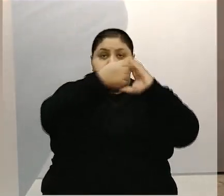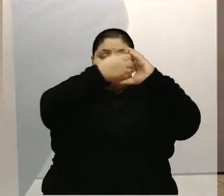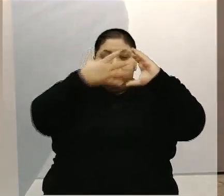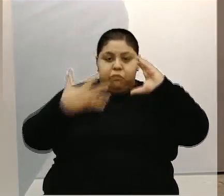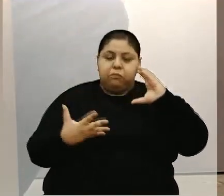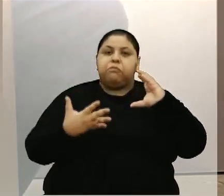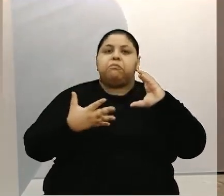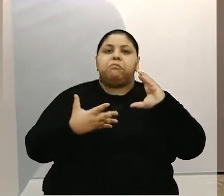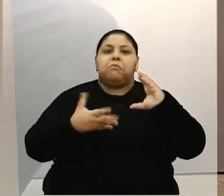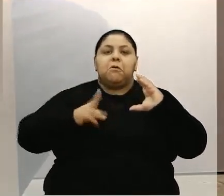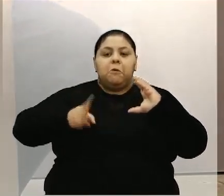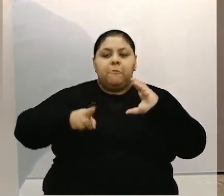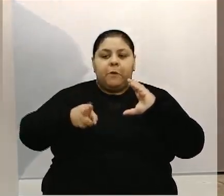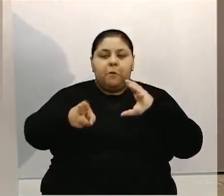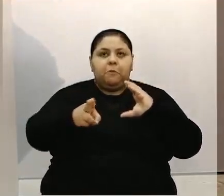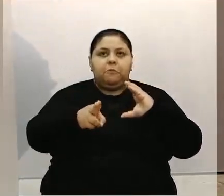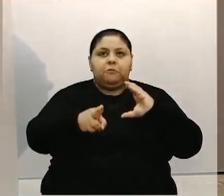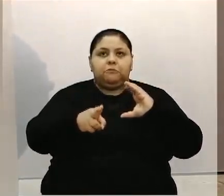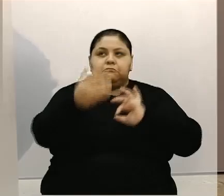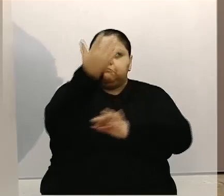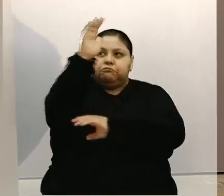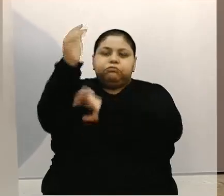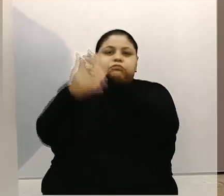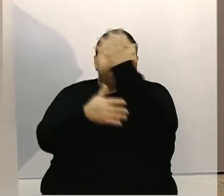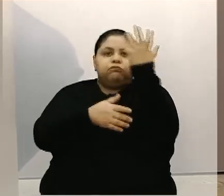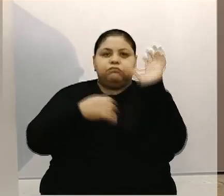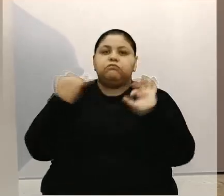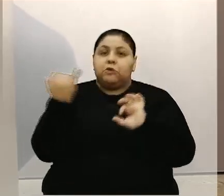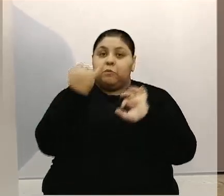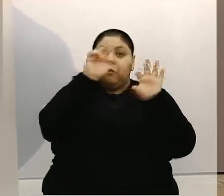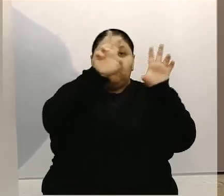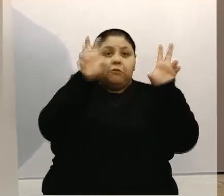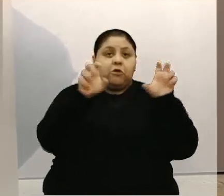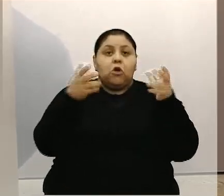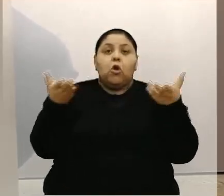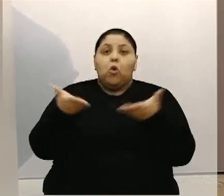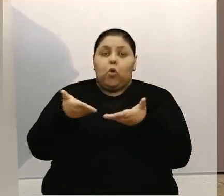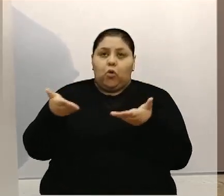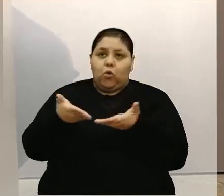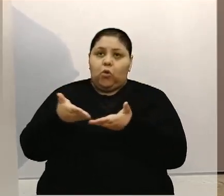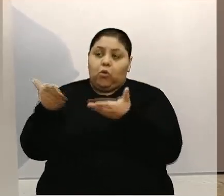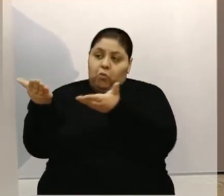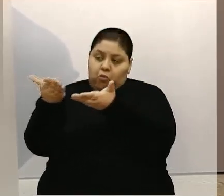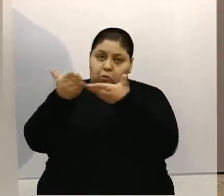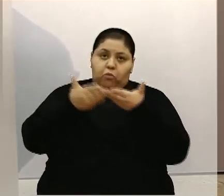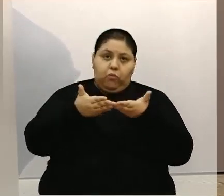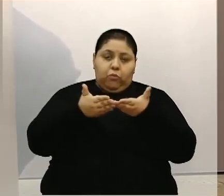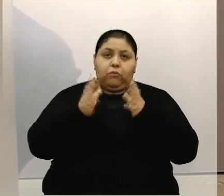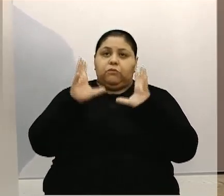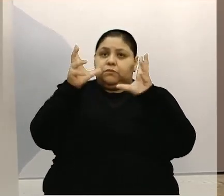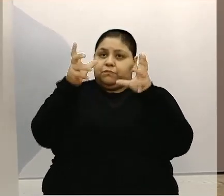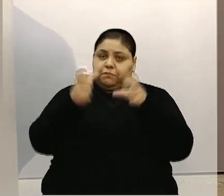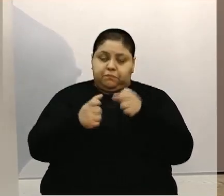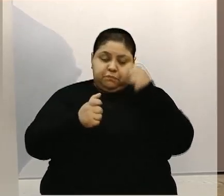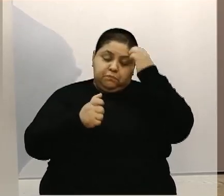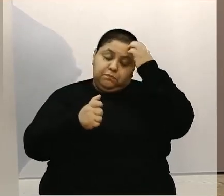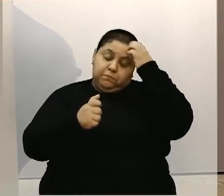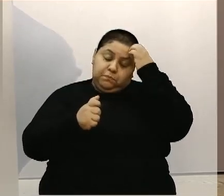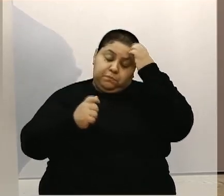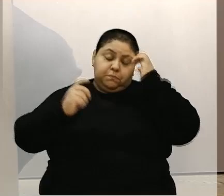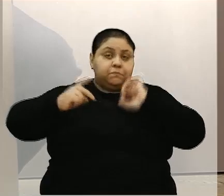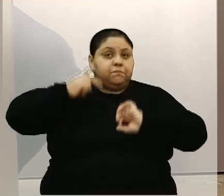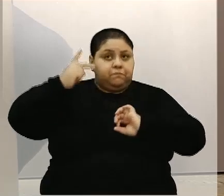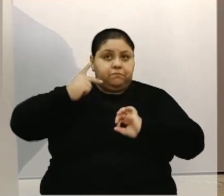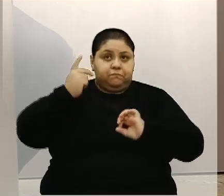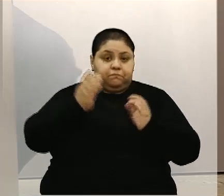a biodiversidade. E, Rafael Bueno, importante esse tema. Hoje, inclusive, estou convidando já todos os vereadores